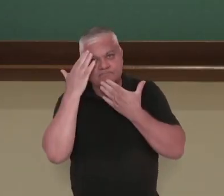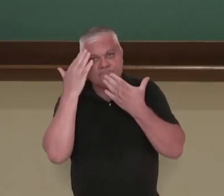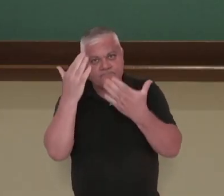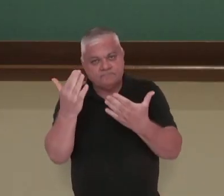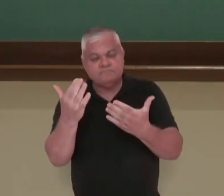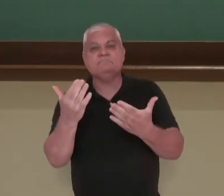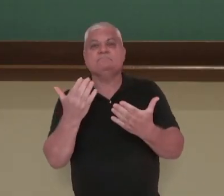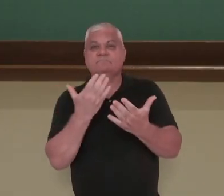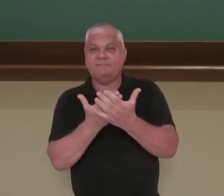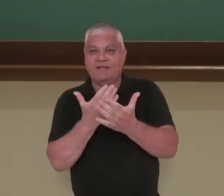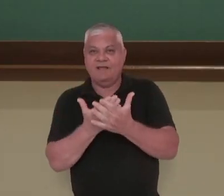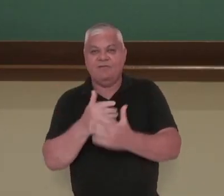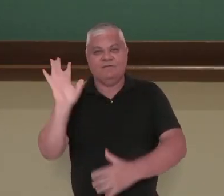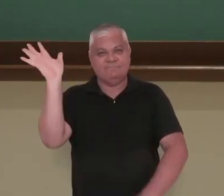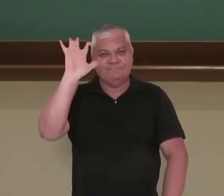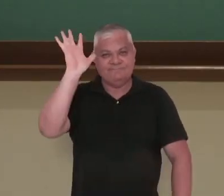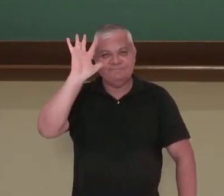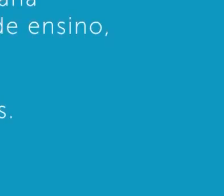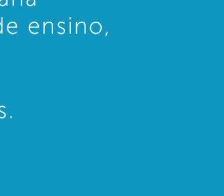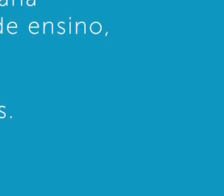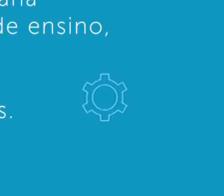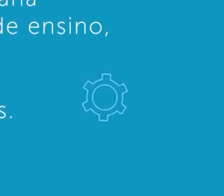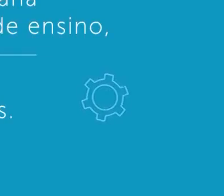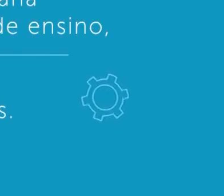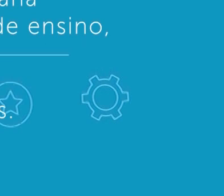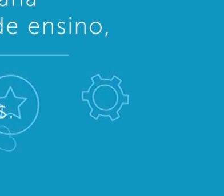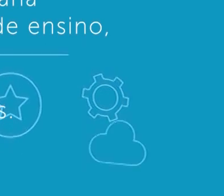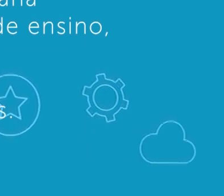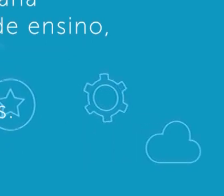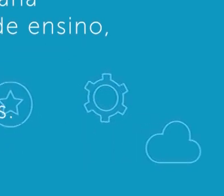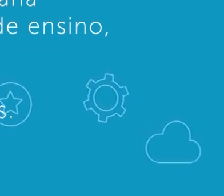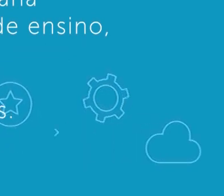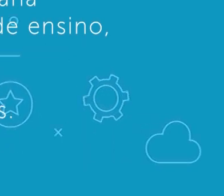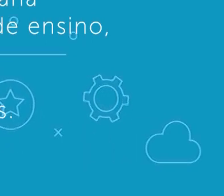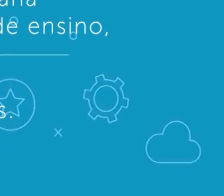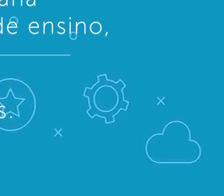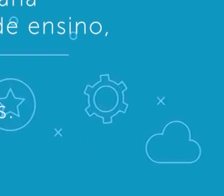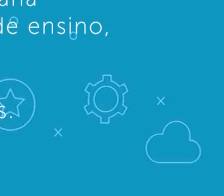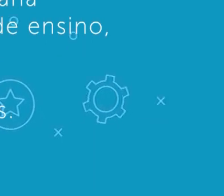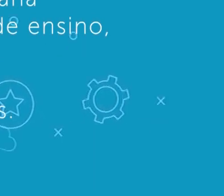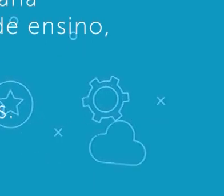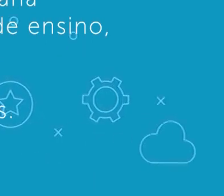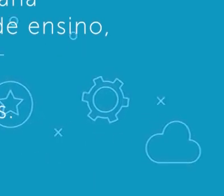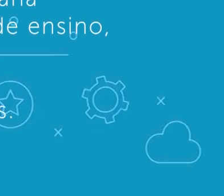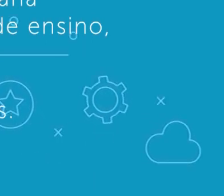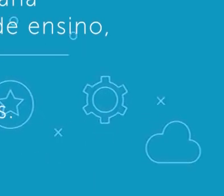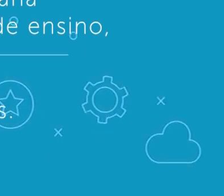por mais essa aula e até a próxima.